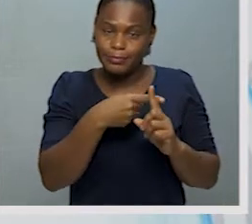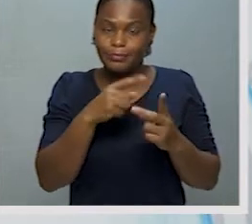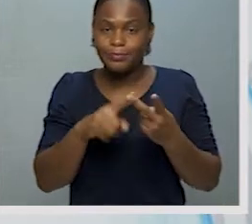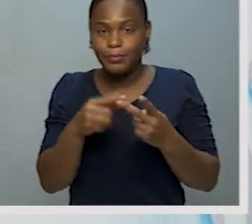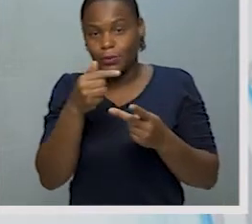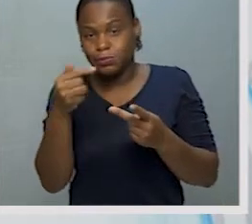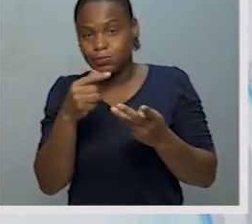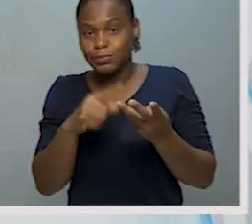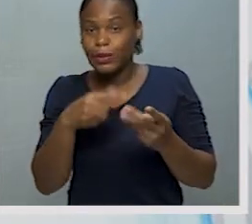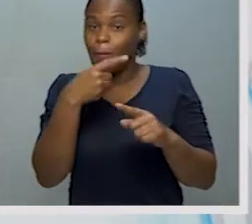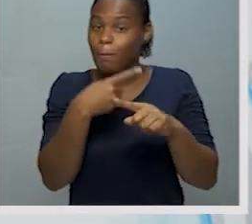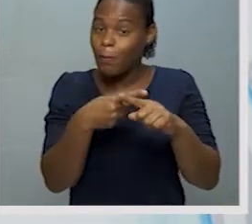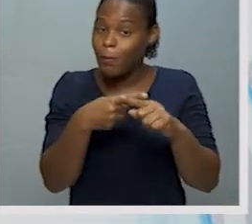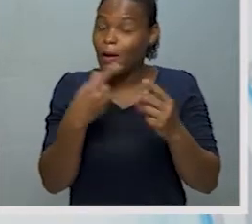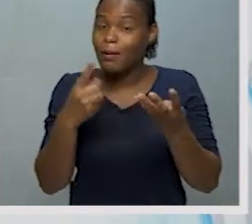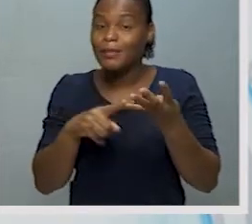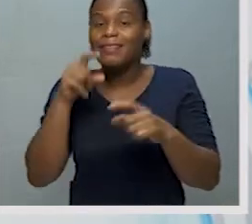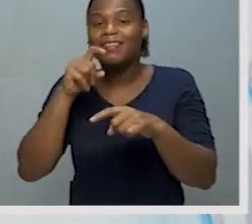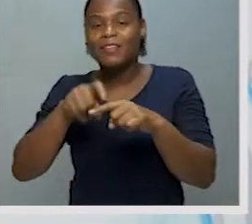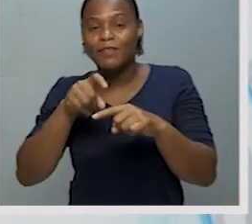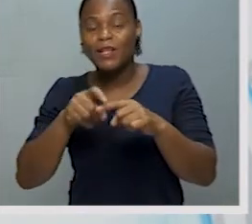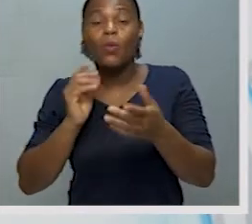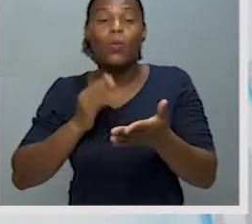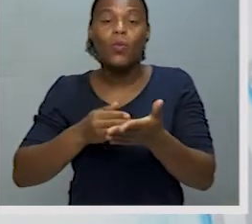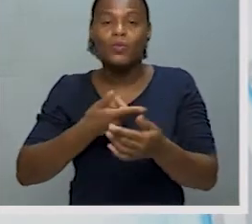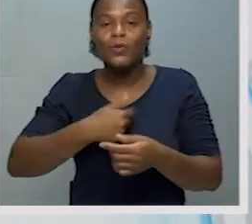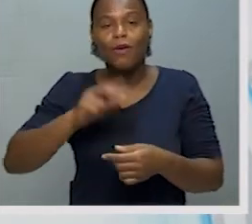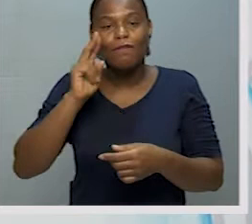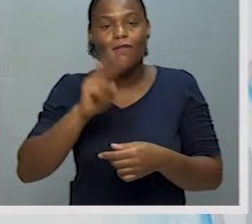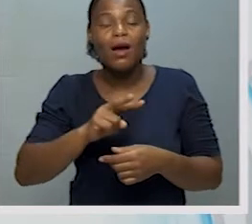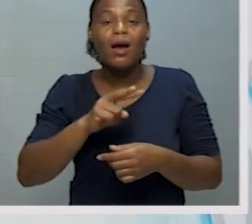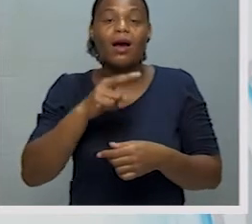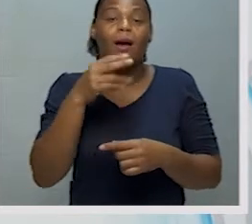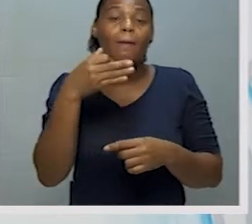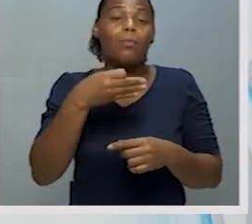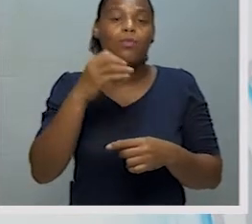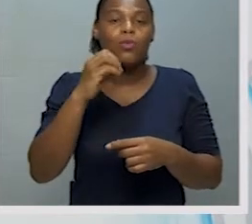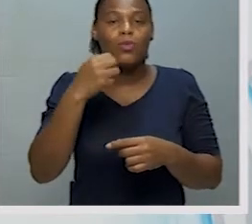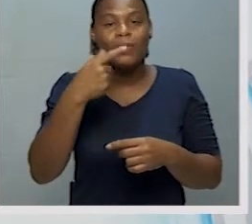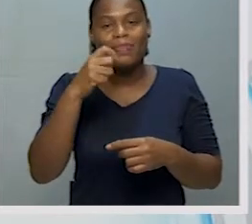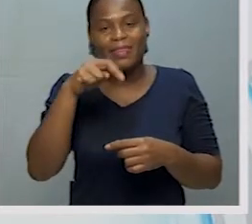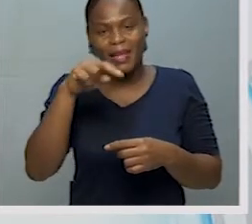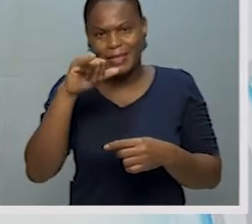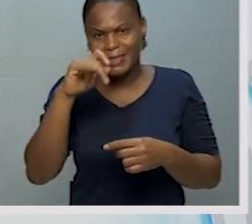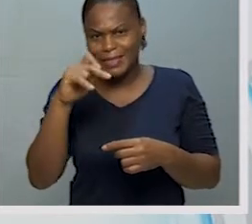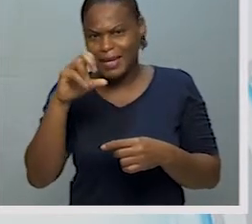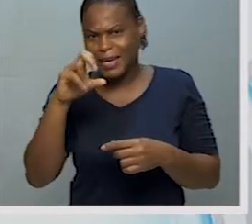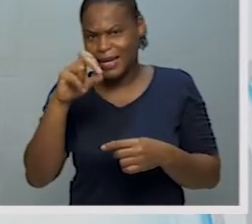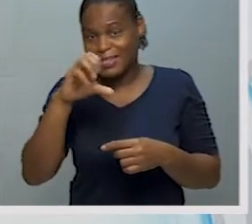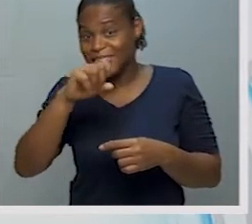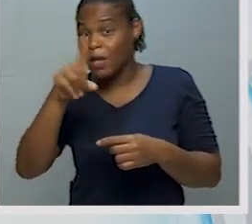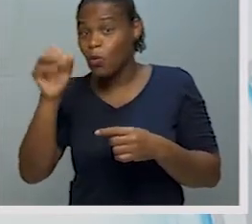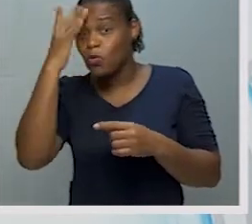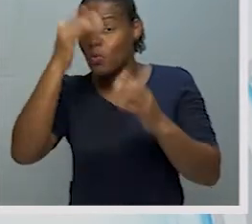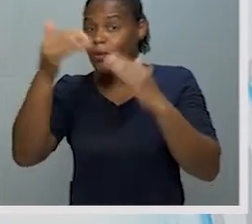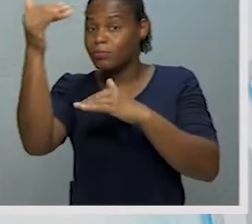subtração, multiplicação, divisão e, por último, vimos a potenciação. Hoje,